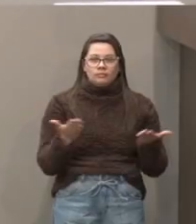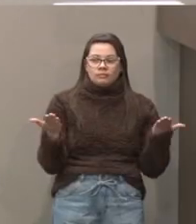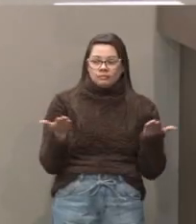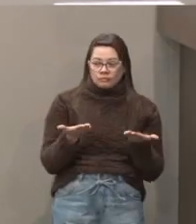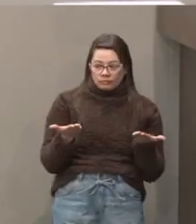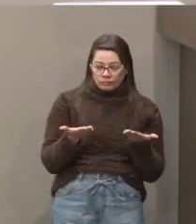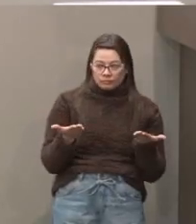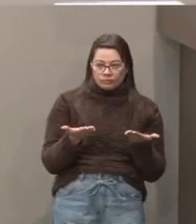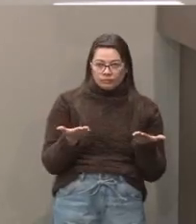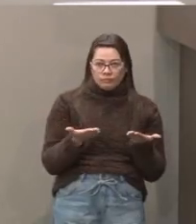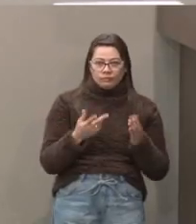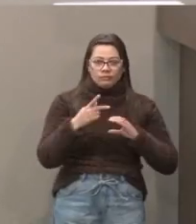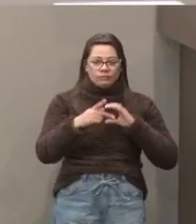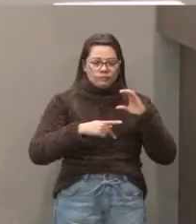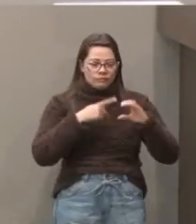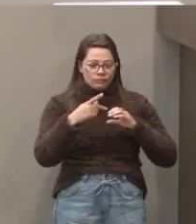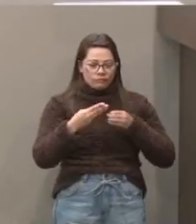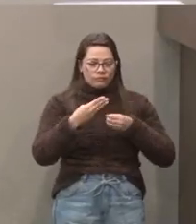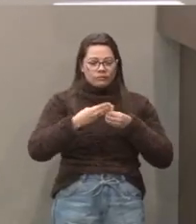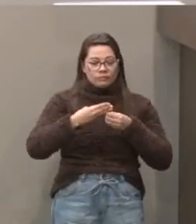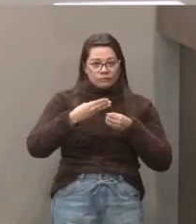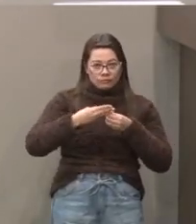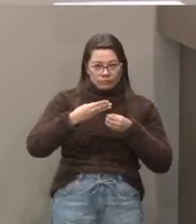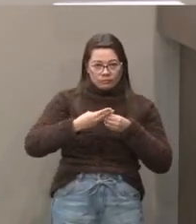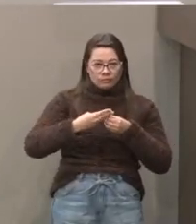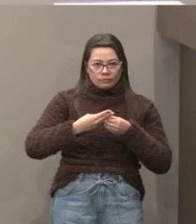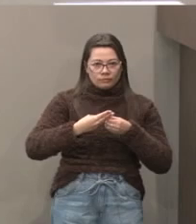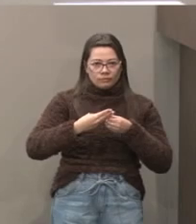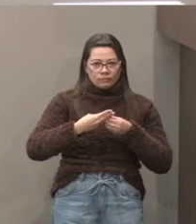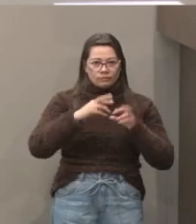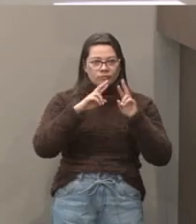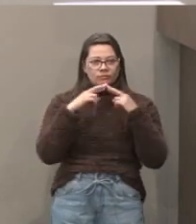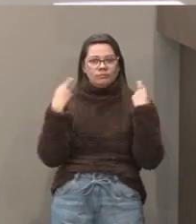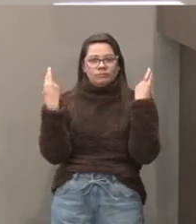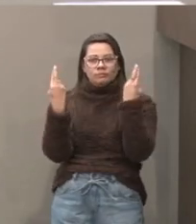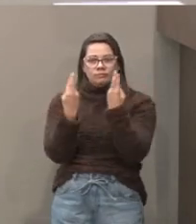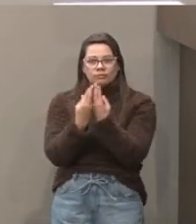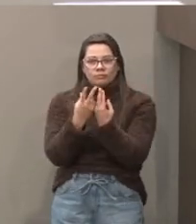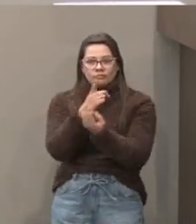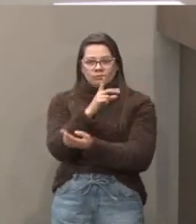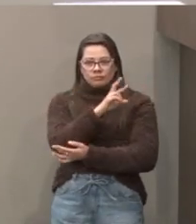Hoje, esta Câmara Municipal se reúne, doutor,